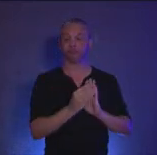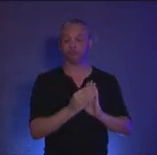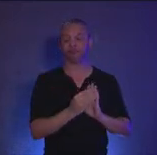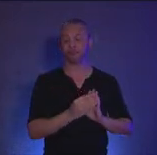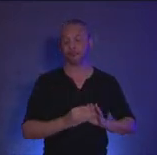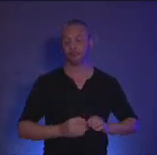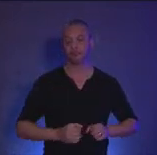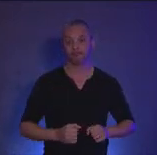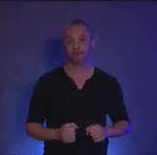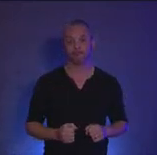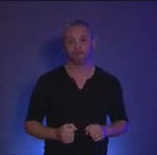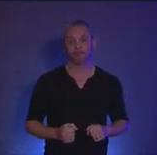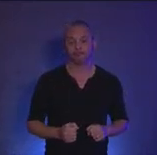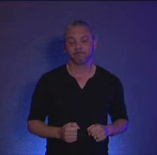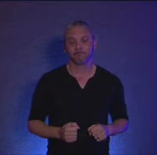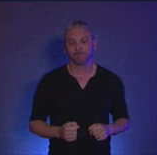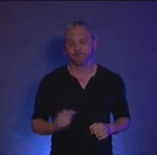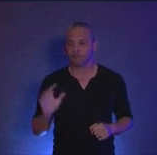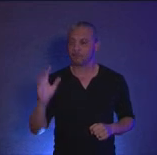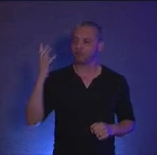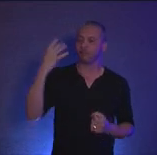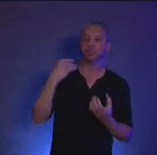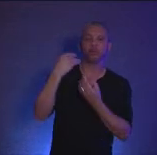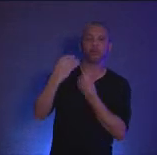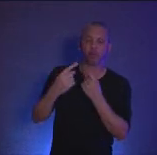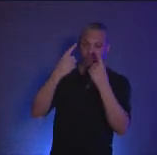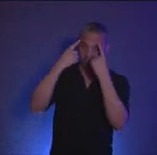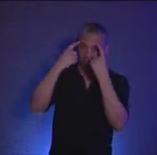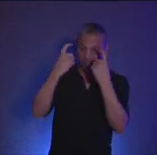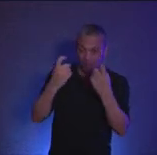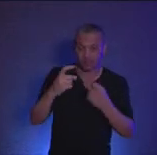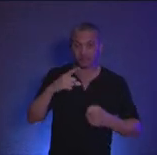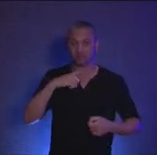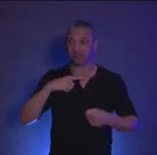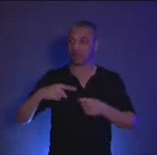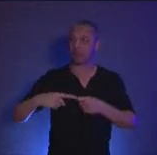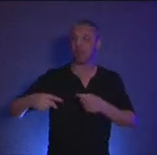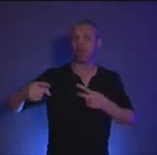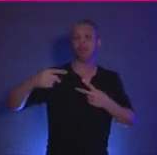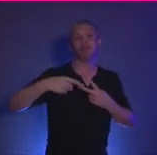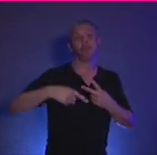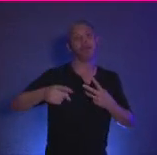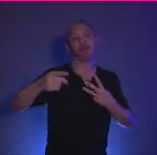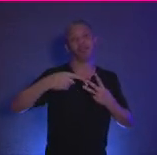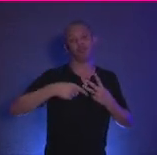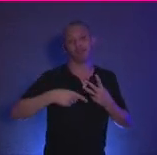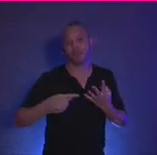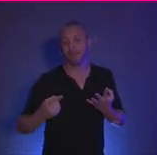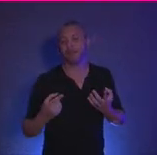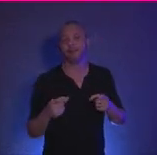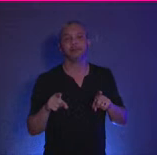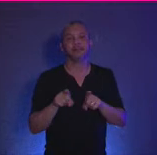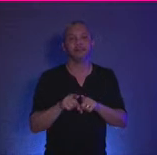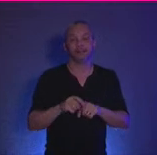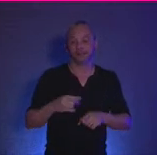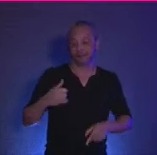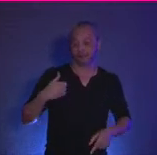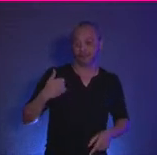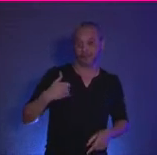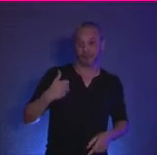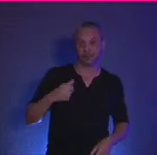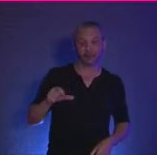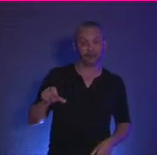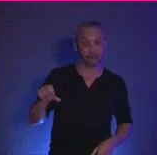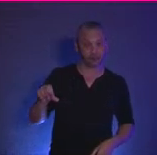aqui. Como ocorre essa violência na semana. Um dataset de 9 anos,